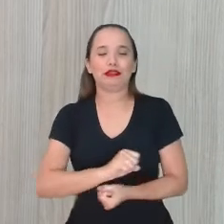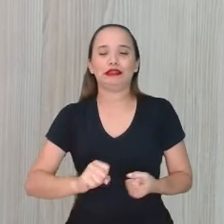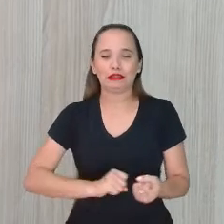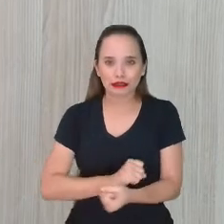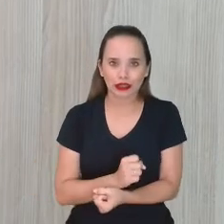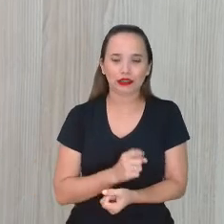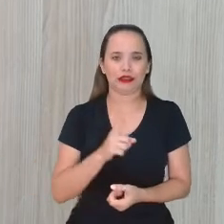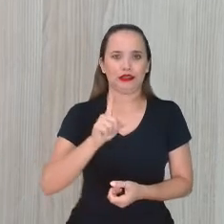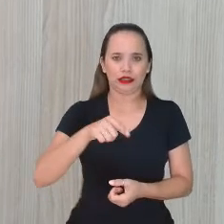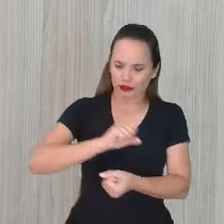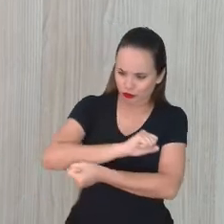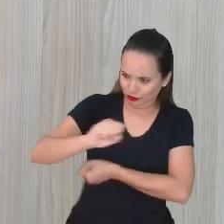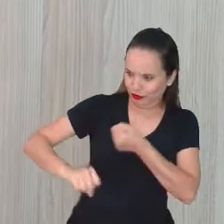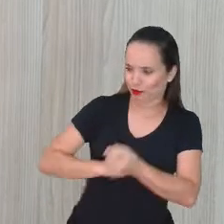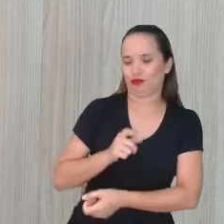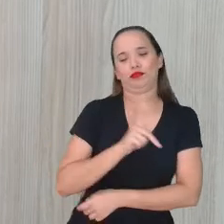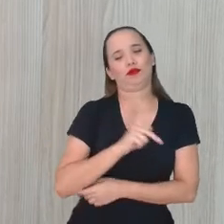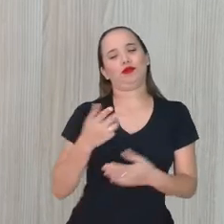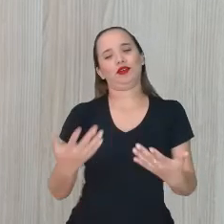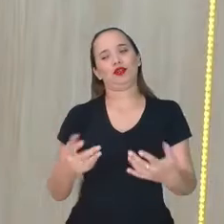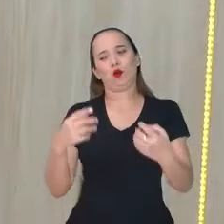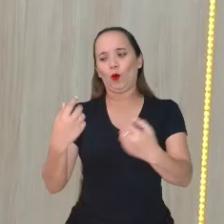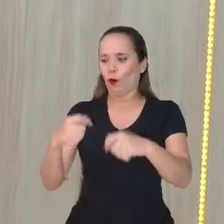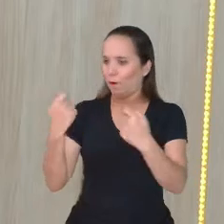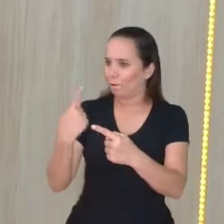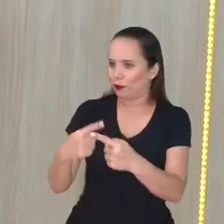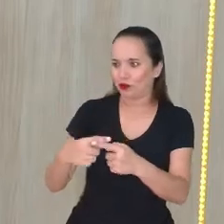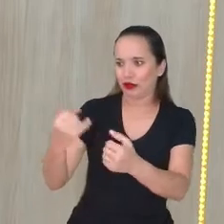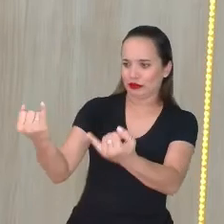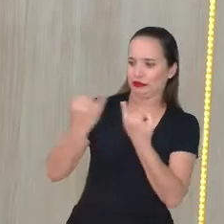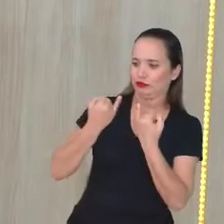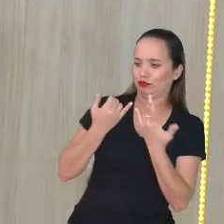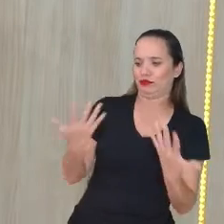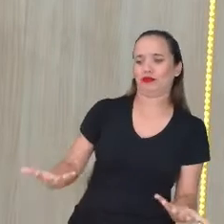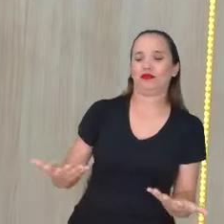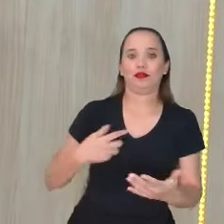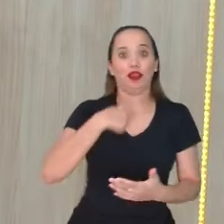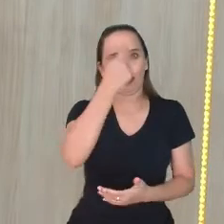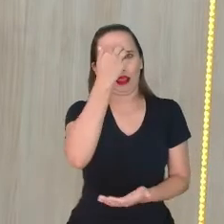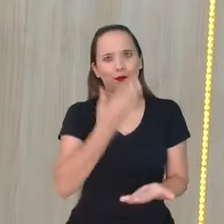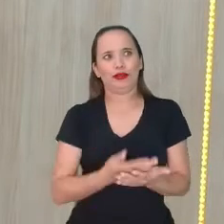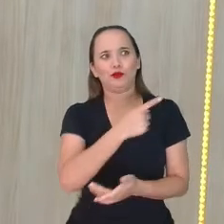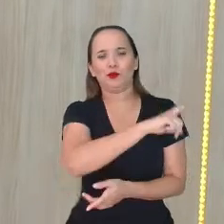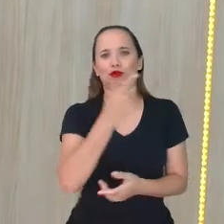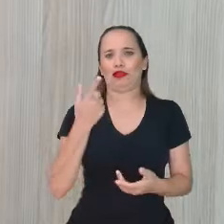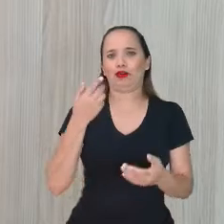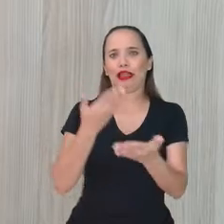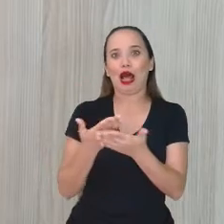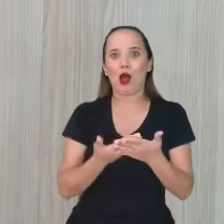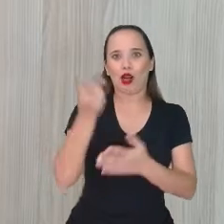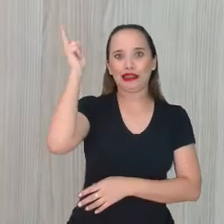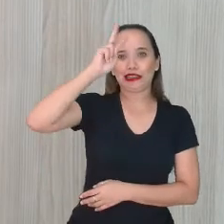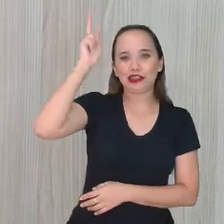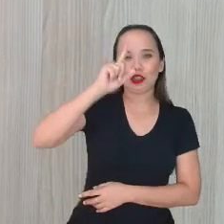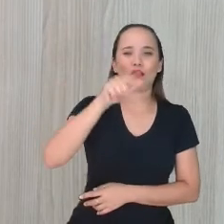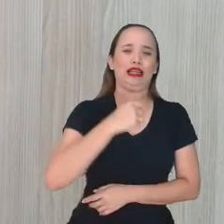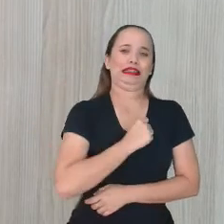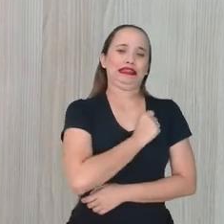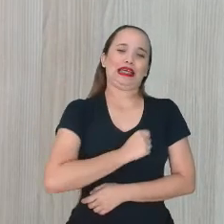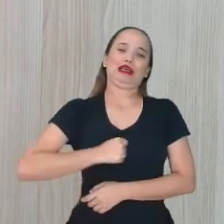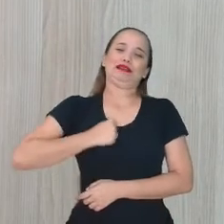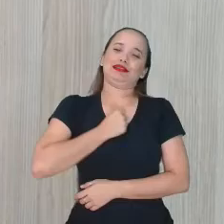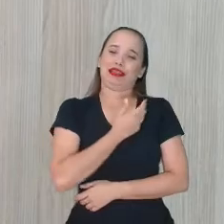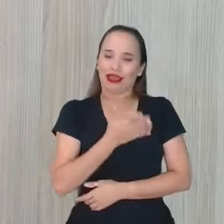né, professora? Professora, por que a senhora não me alertou, professora? Ele estava achando que estava na aula de história. Eu estava empolgado aqui, eu estava